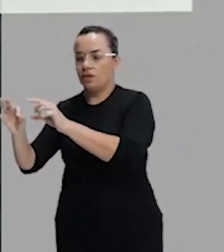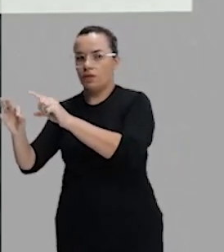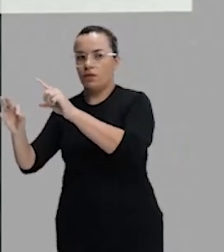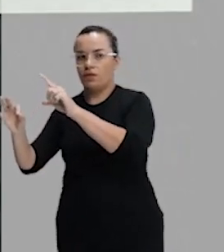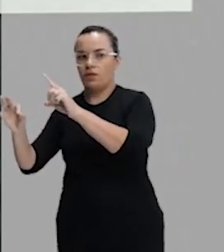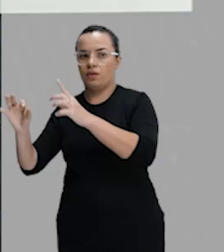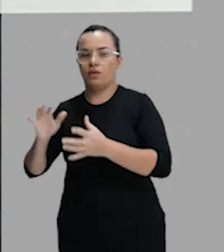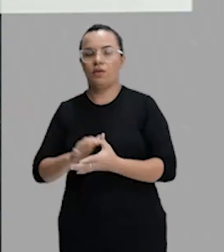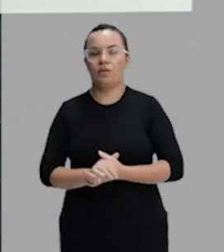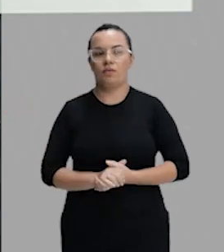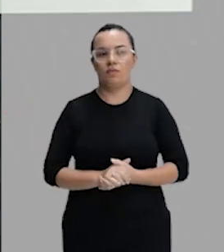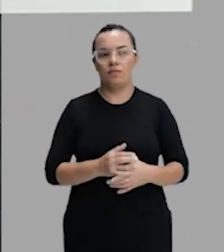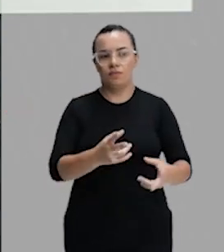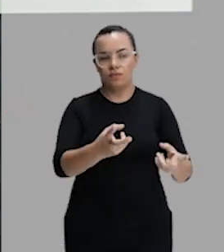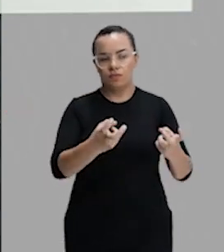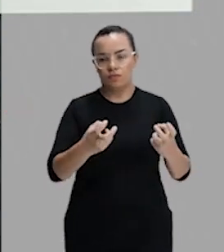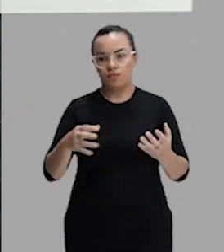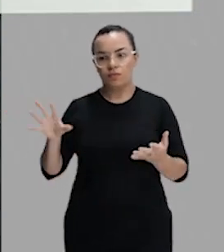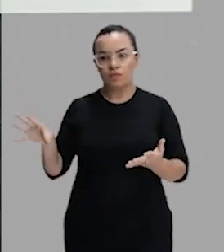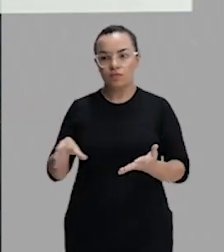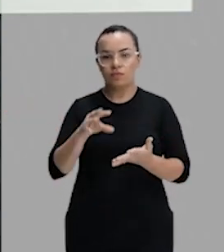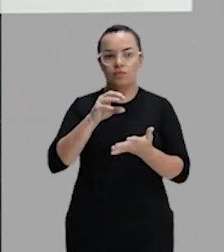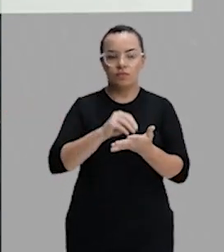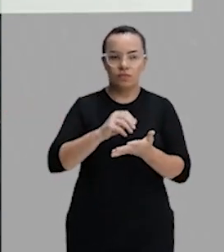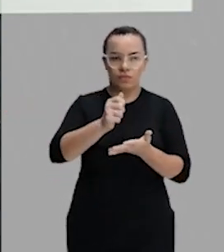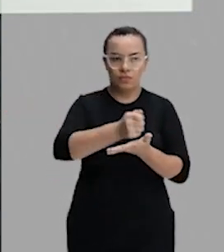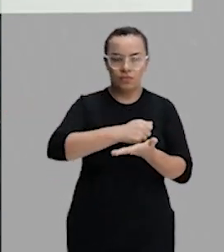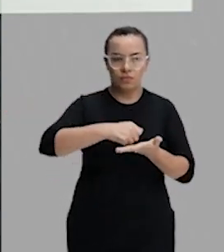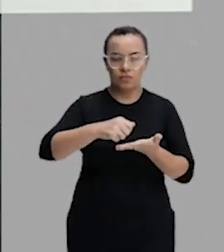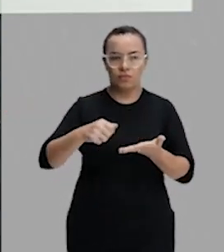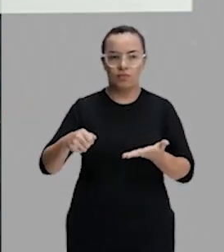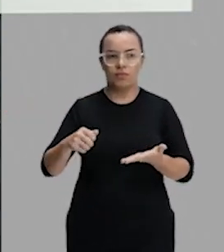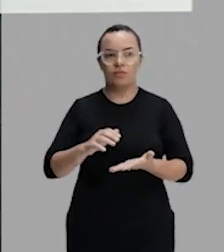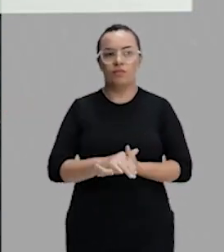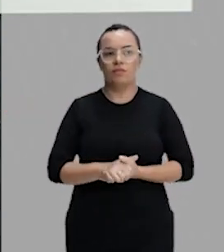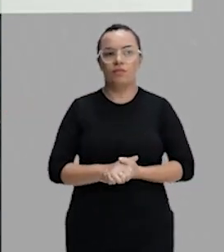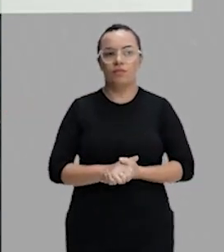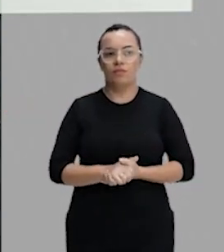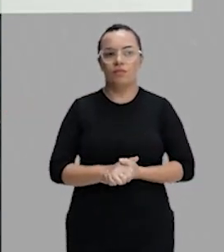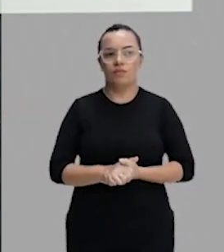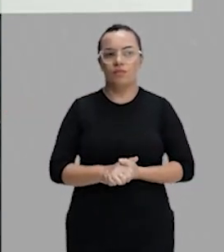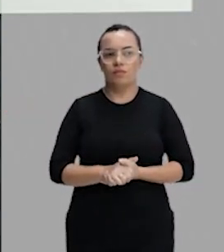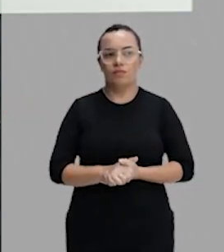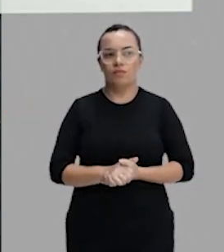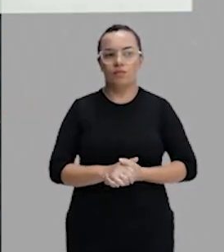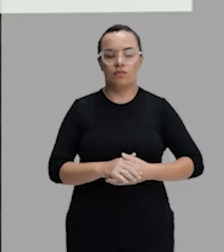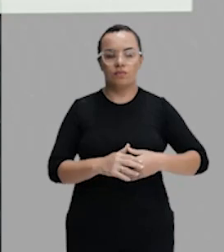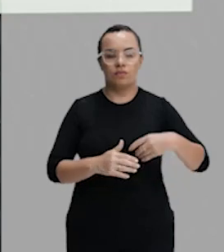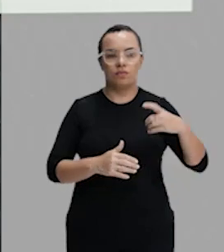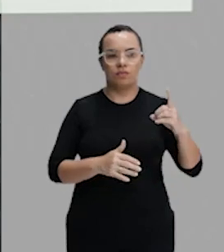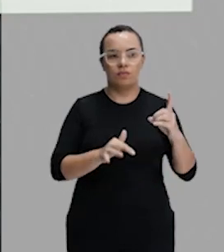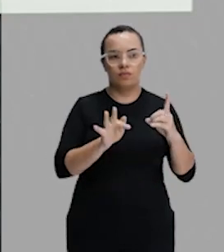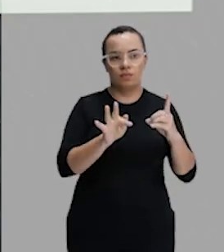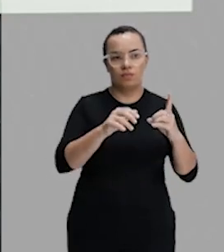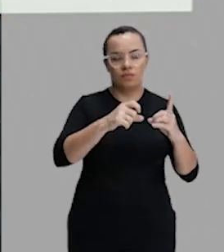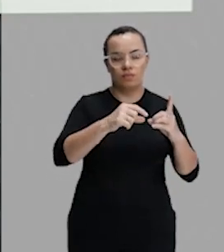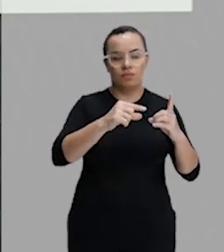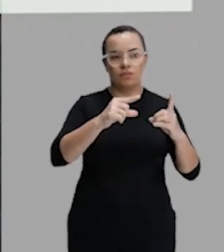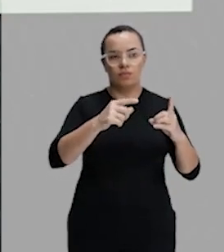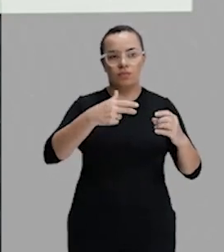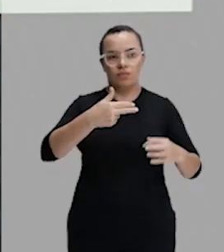Então veja que esse ponto V aqui, ó, de D para F, é a